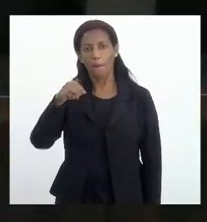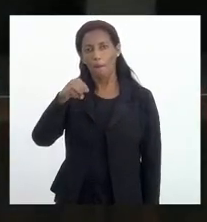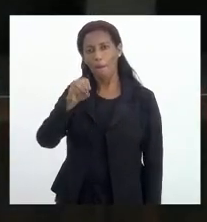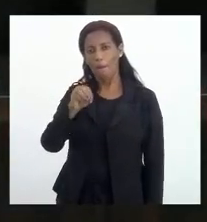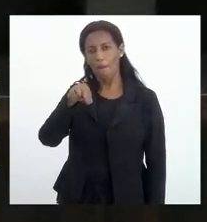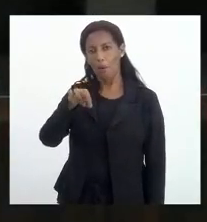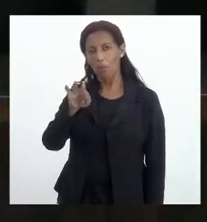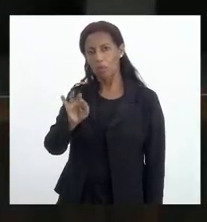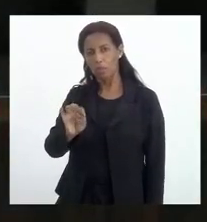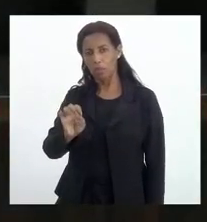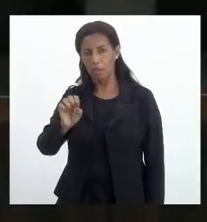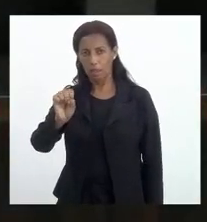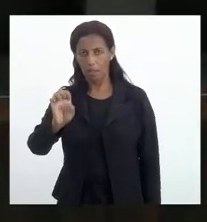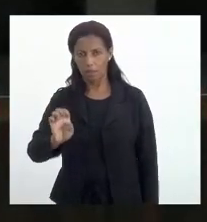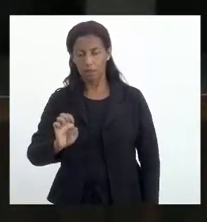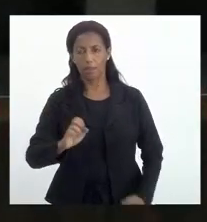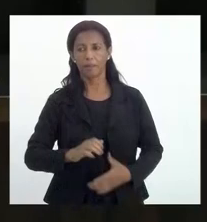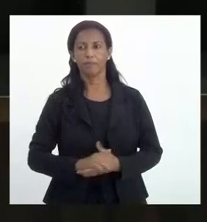Montese.